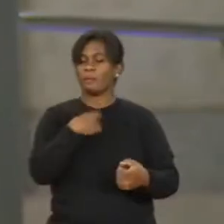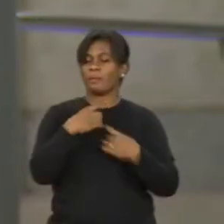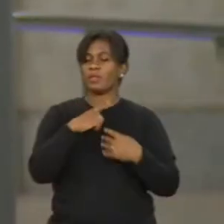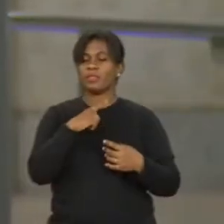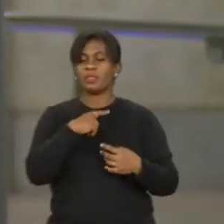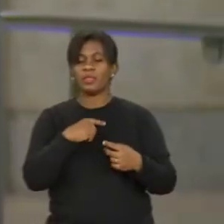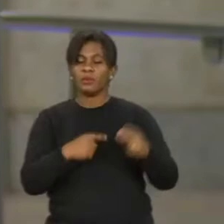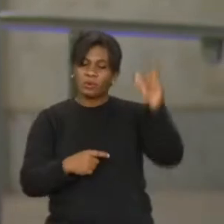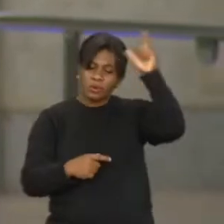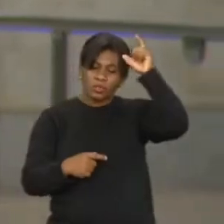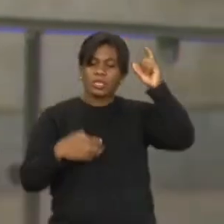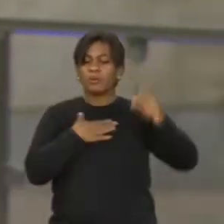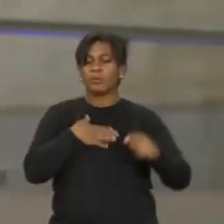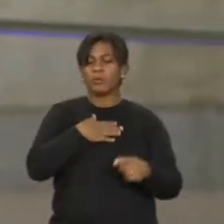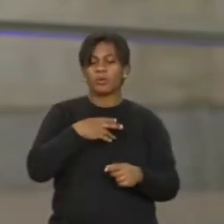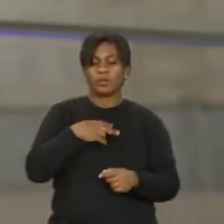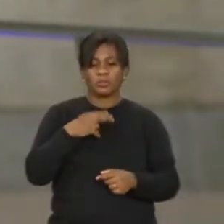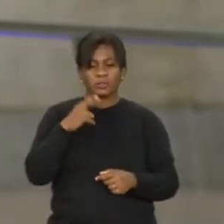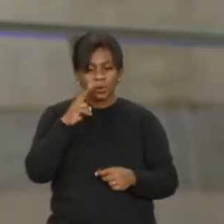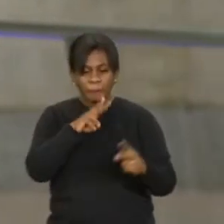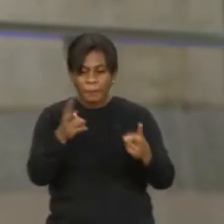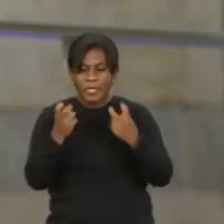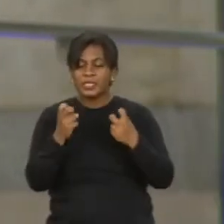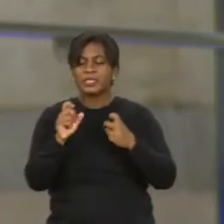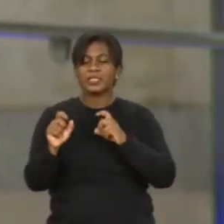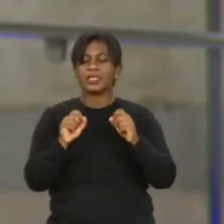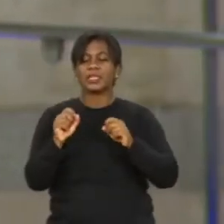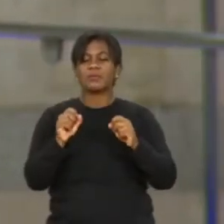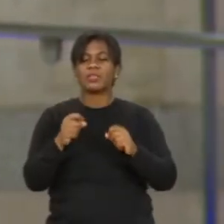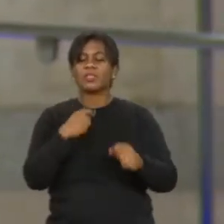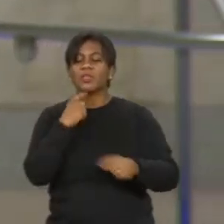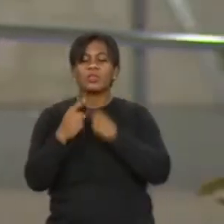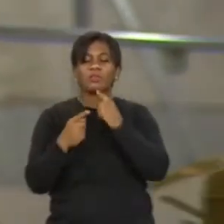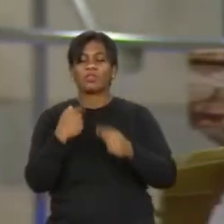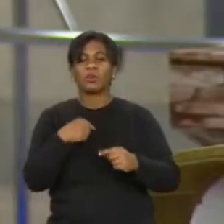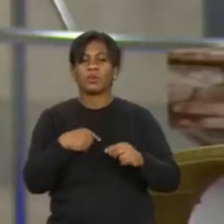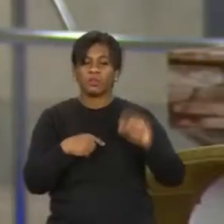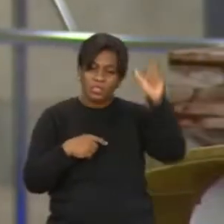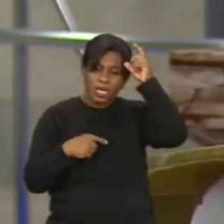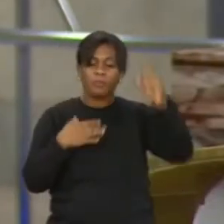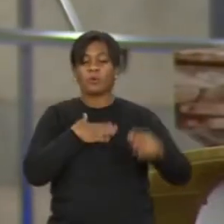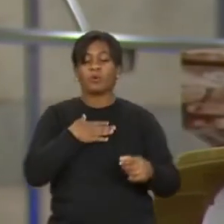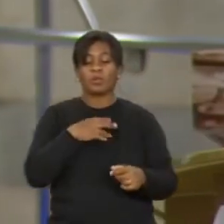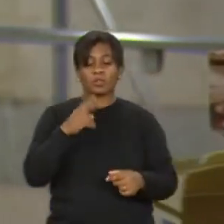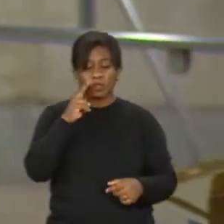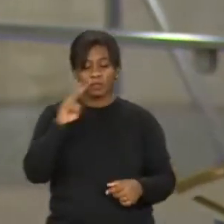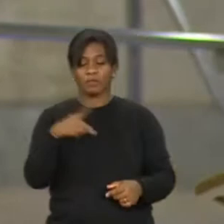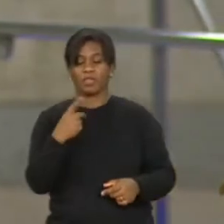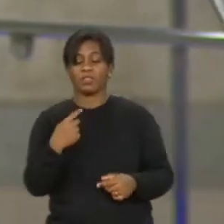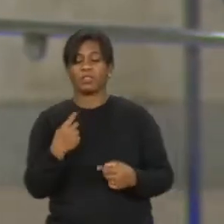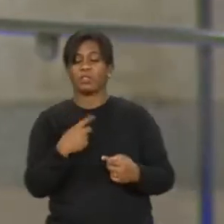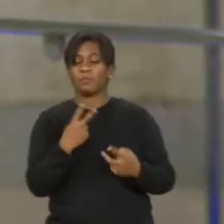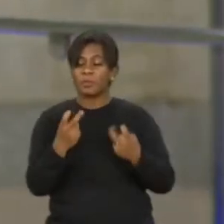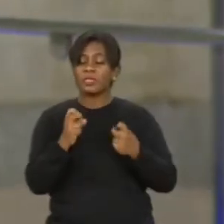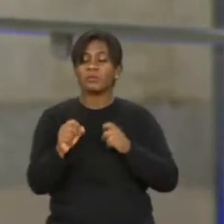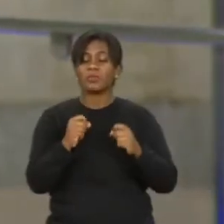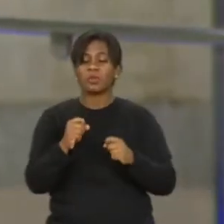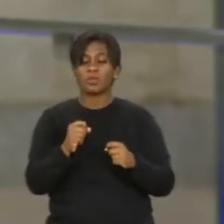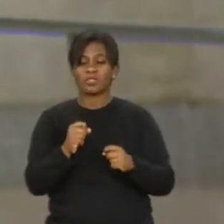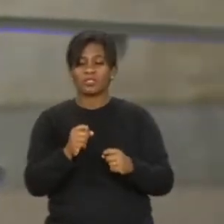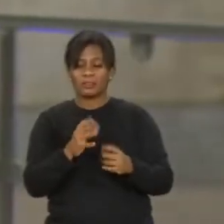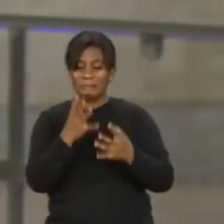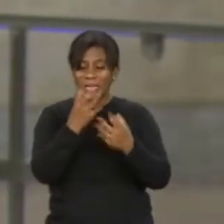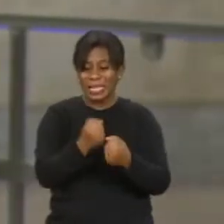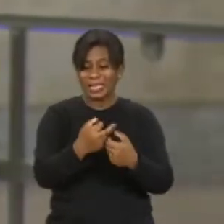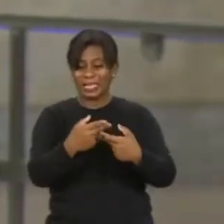o diabo gosta quando vê o nosso coração apegado a alguma coisa. Como o diabo gosta e